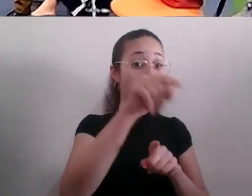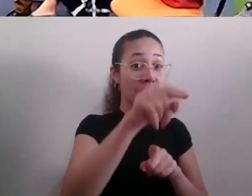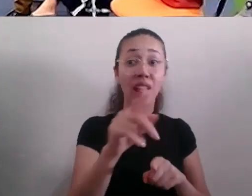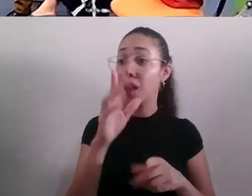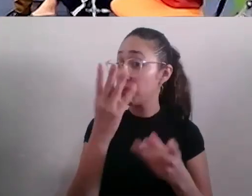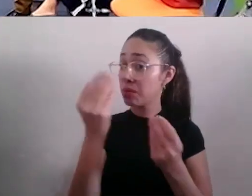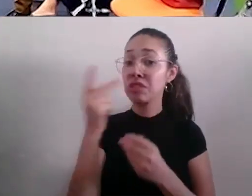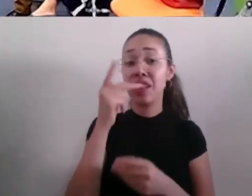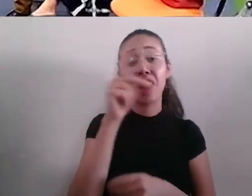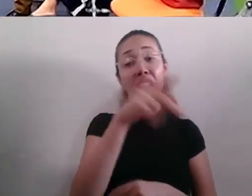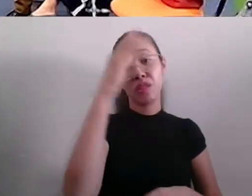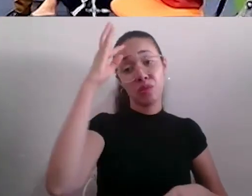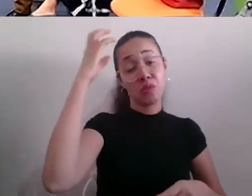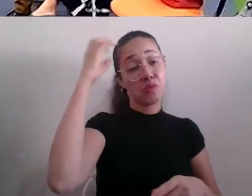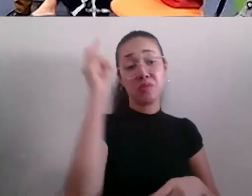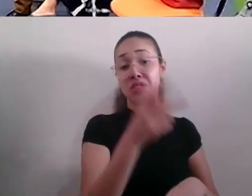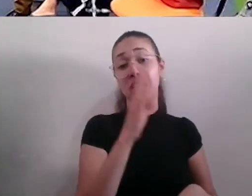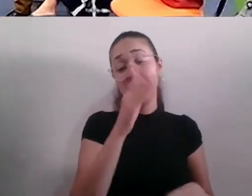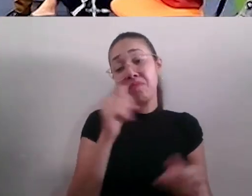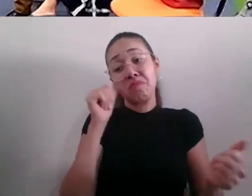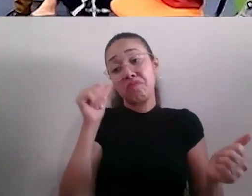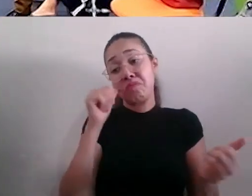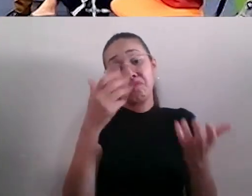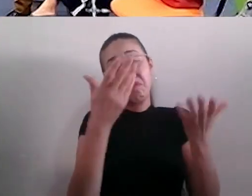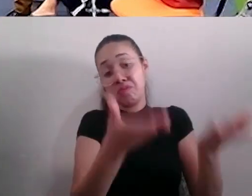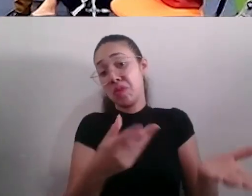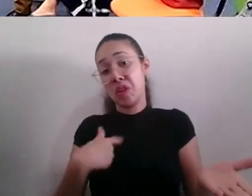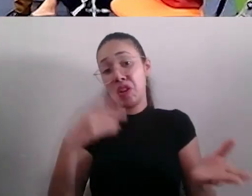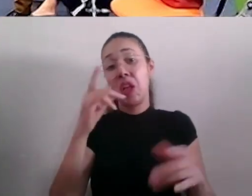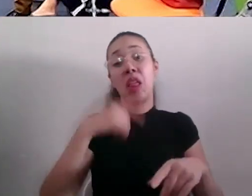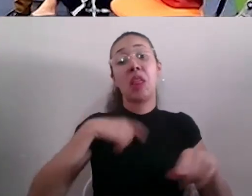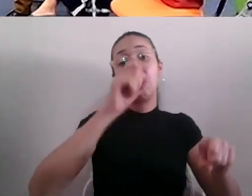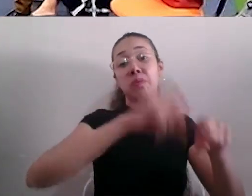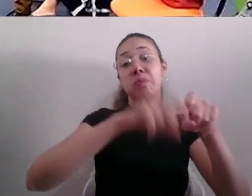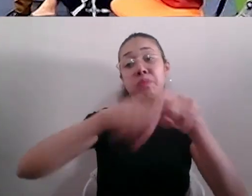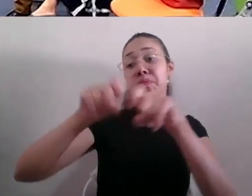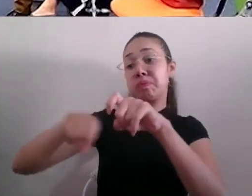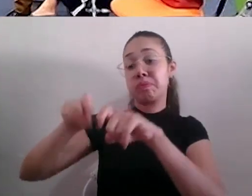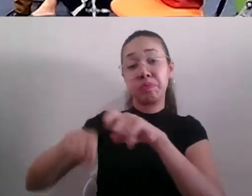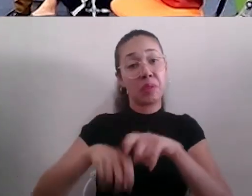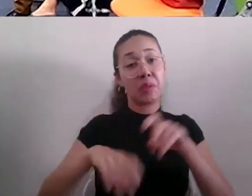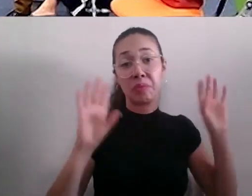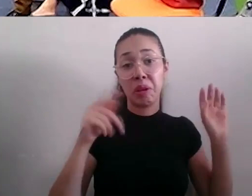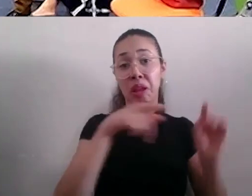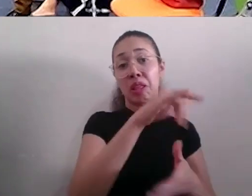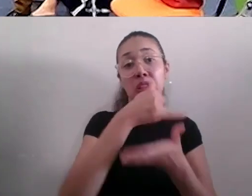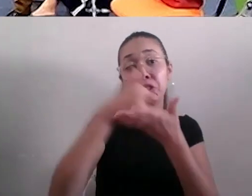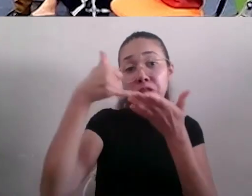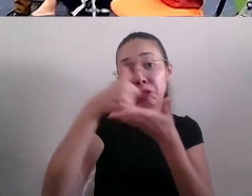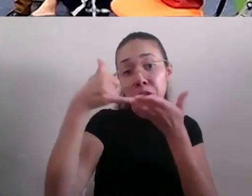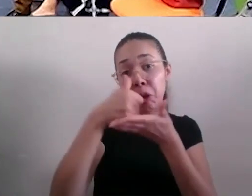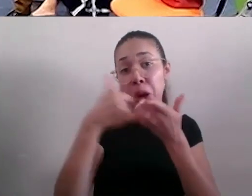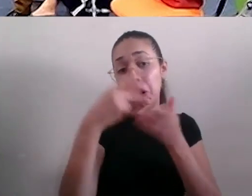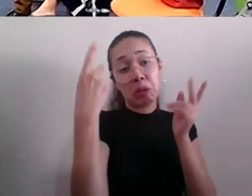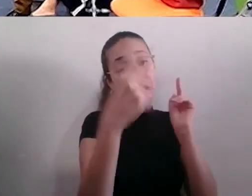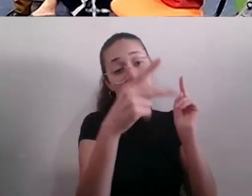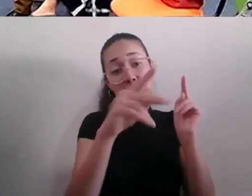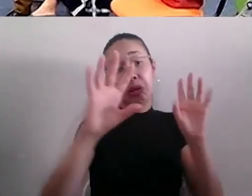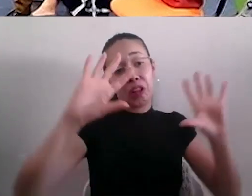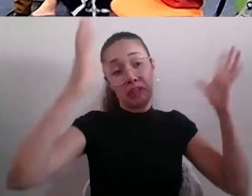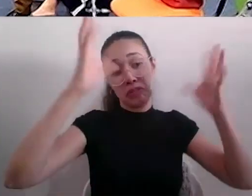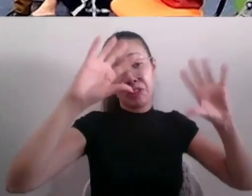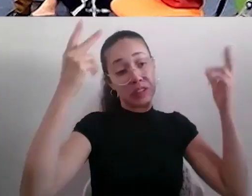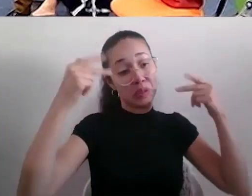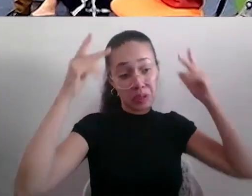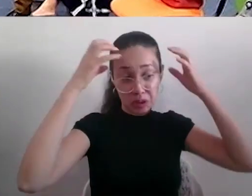morte. Por causa disso, ela era uma menina, ela transava com esses caras, ela tomava drogas, ela gostava de ir a festas, ela, enfim, ela era uma